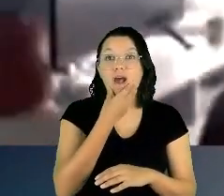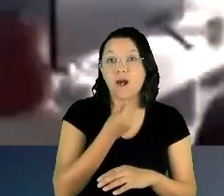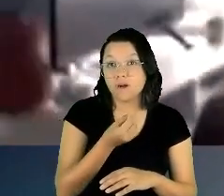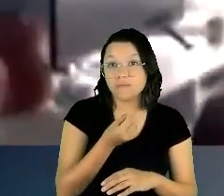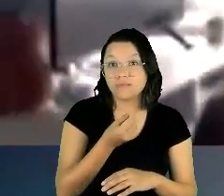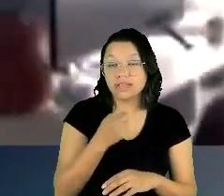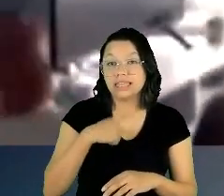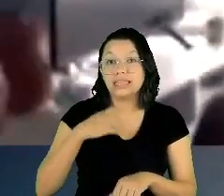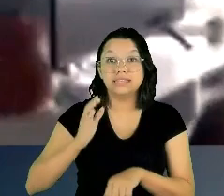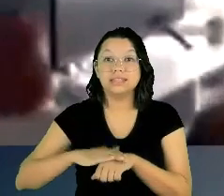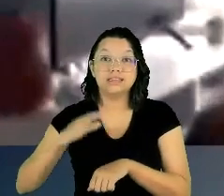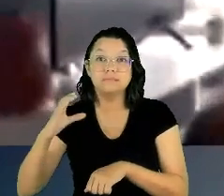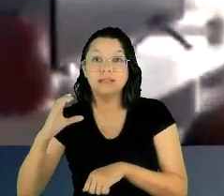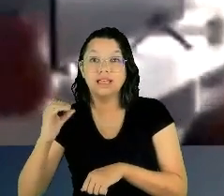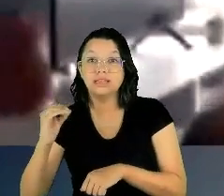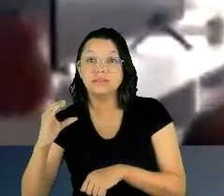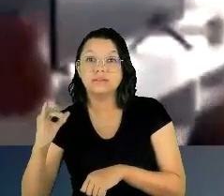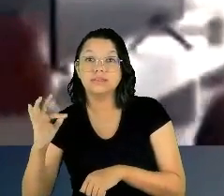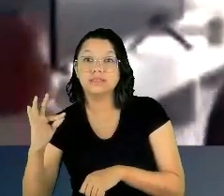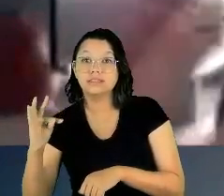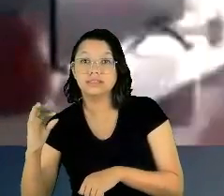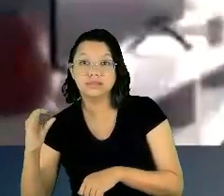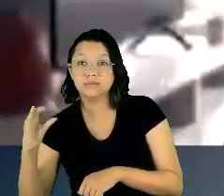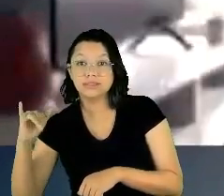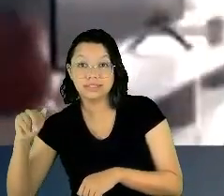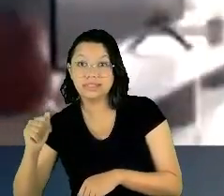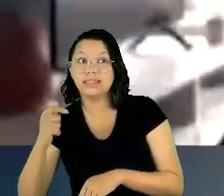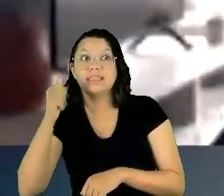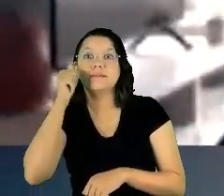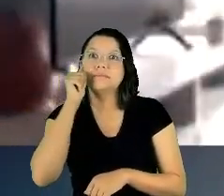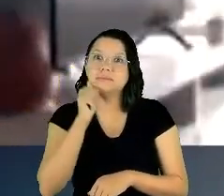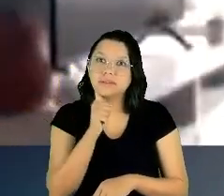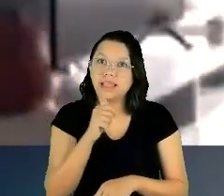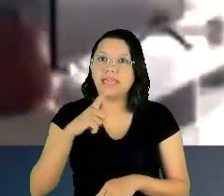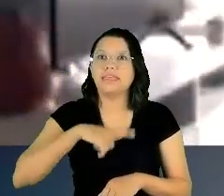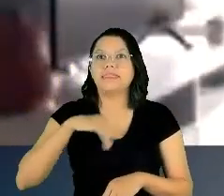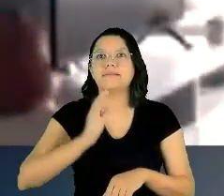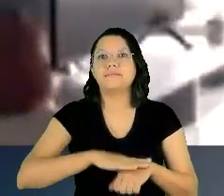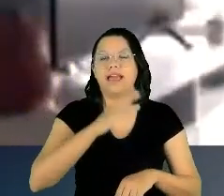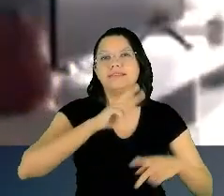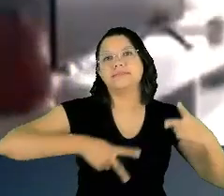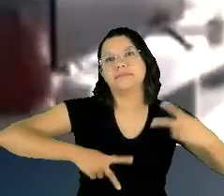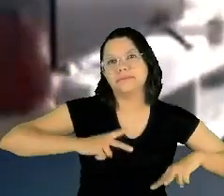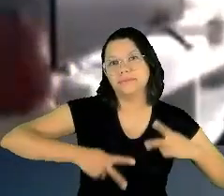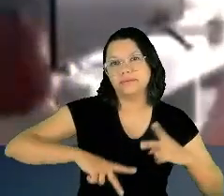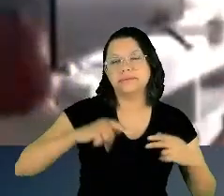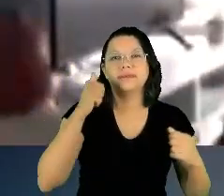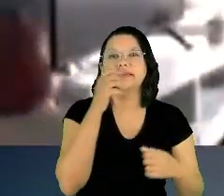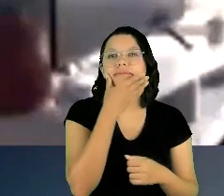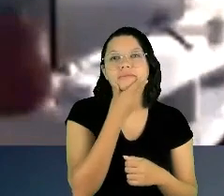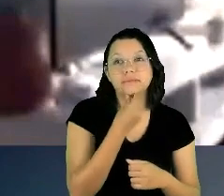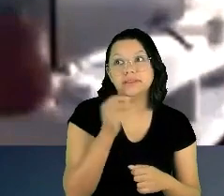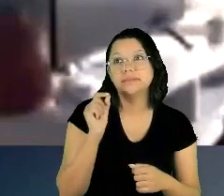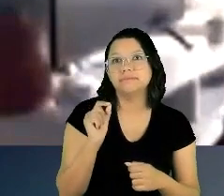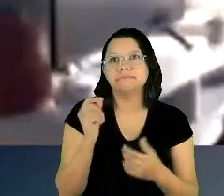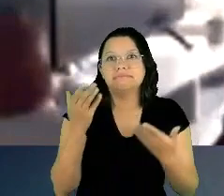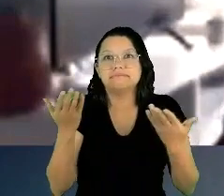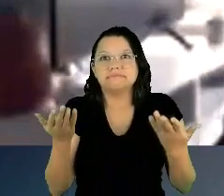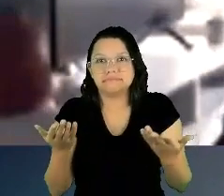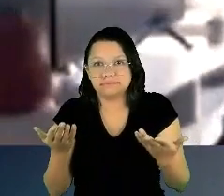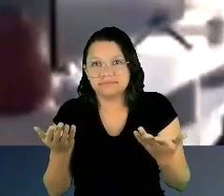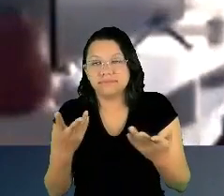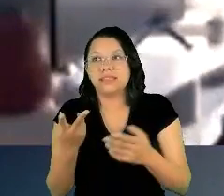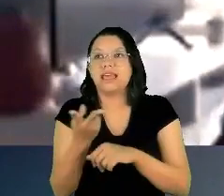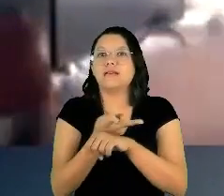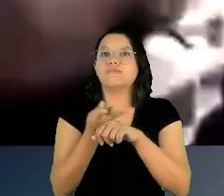Existe homens com níveis mais elevados de ocitocina e existe mulheres com níveis mais elevados de testosterona. Então, tem vários estudos mostrando